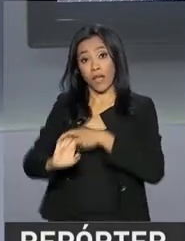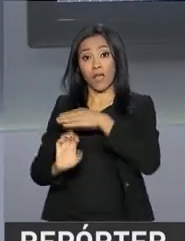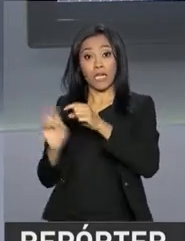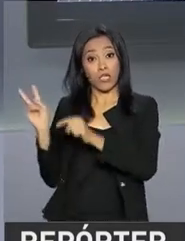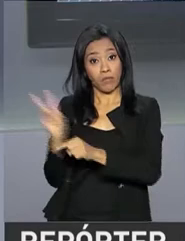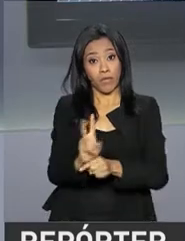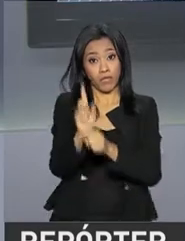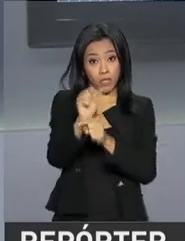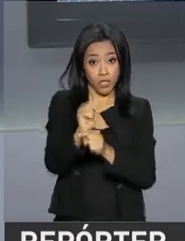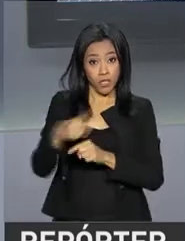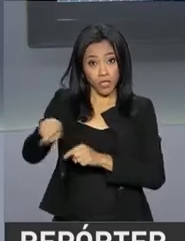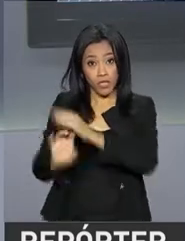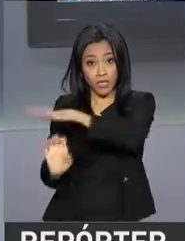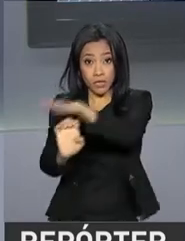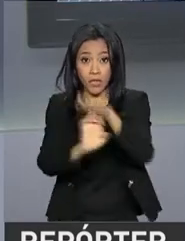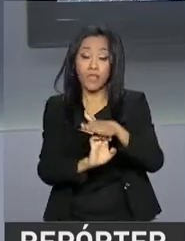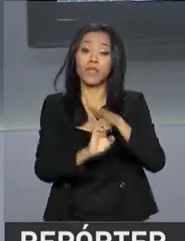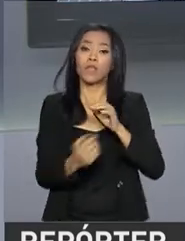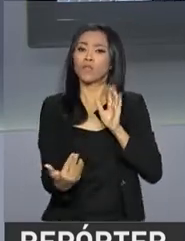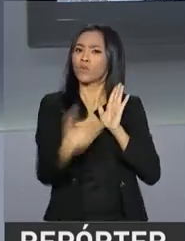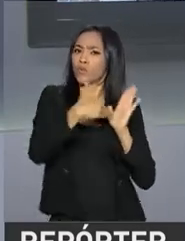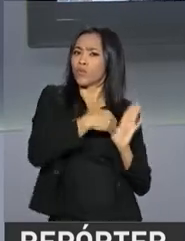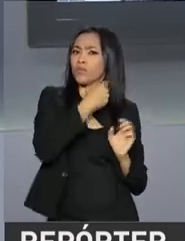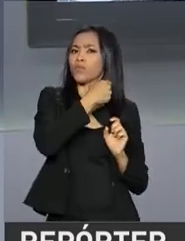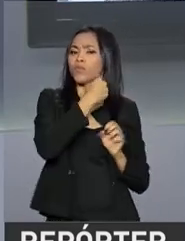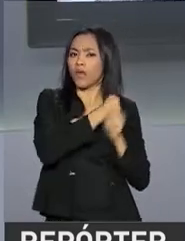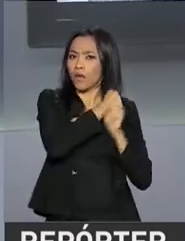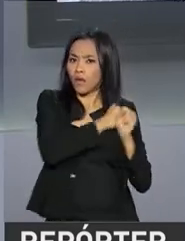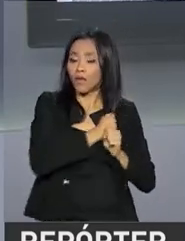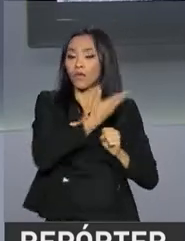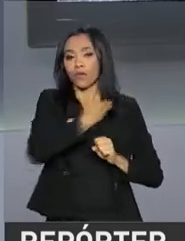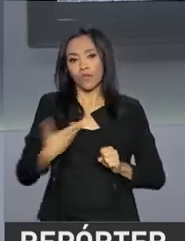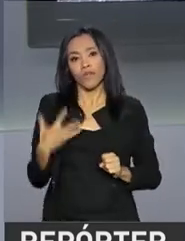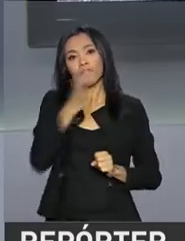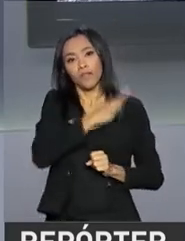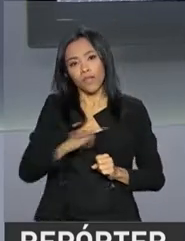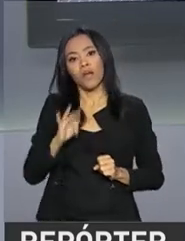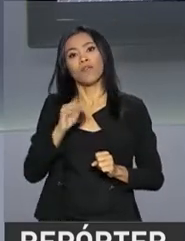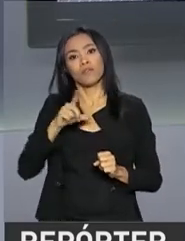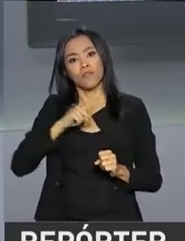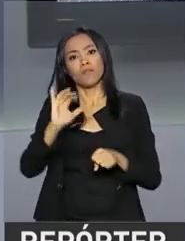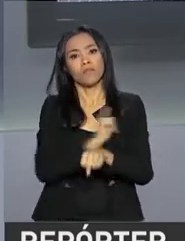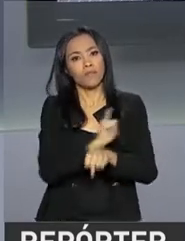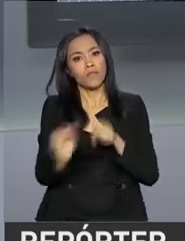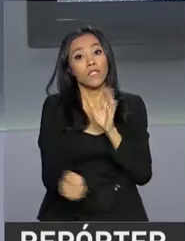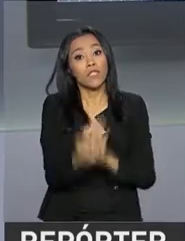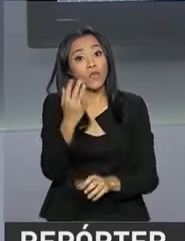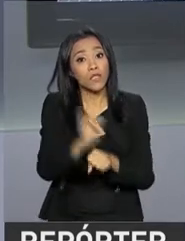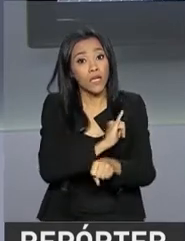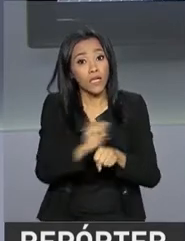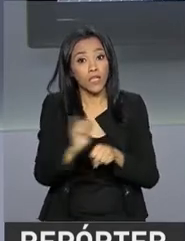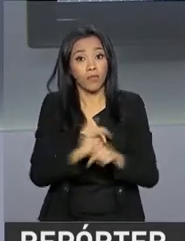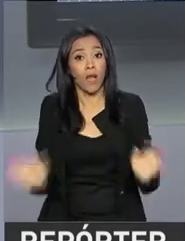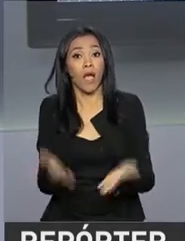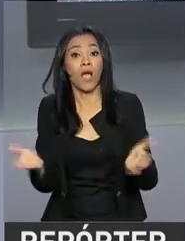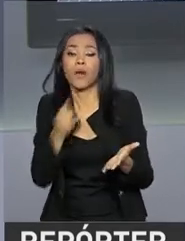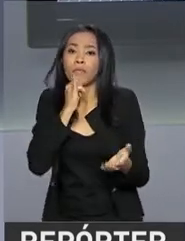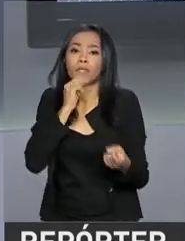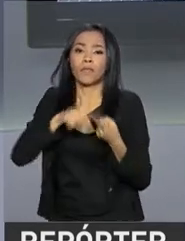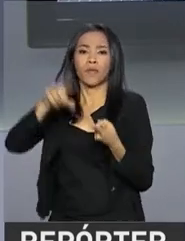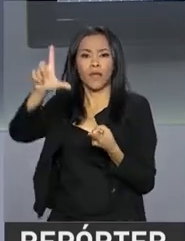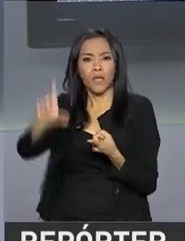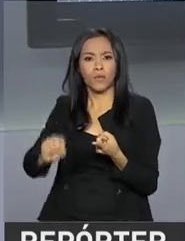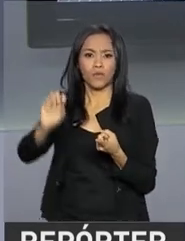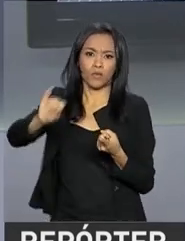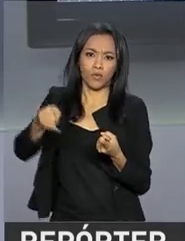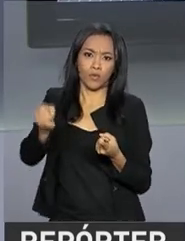dois anos o governo federal adotou medidas para facilitar e incentivar o uso de crédito como a redução das taxas de juros e